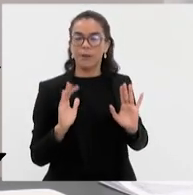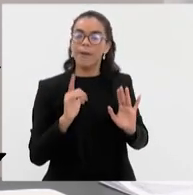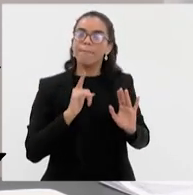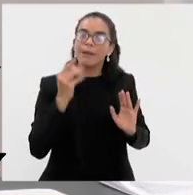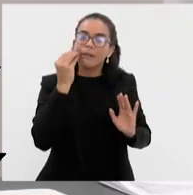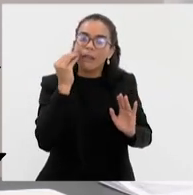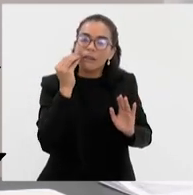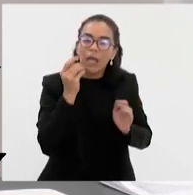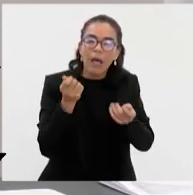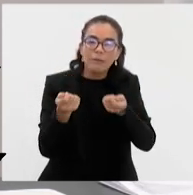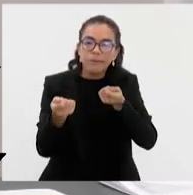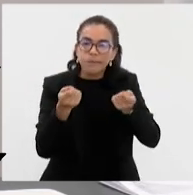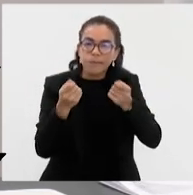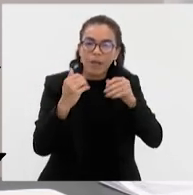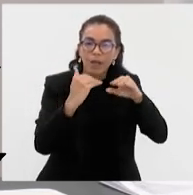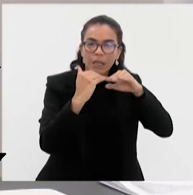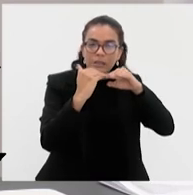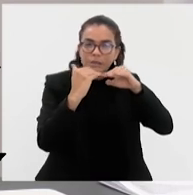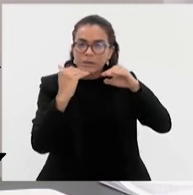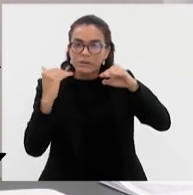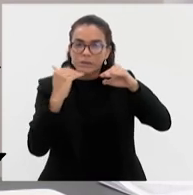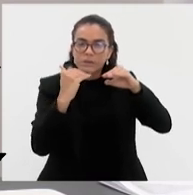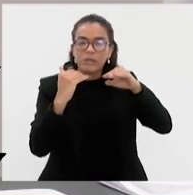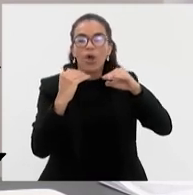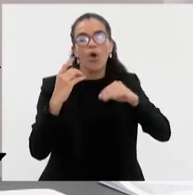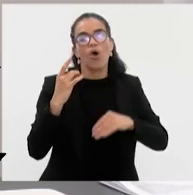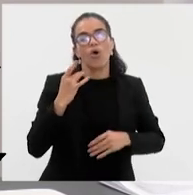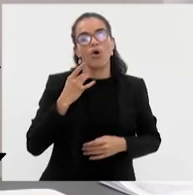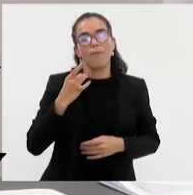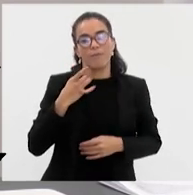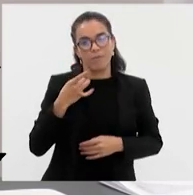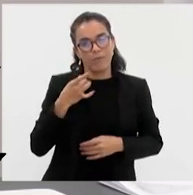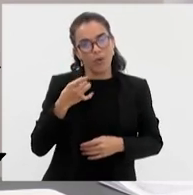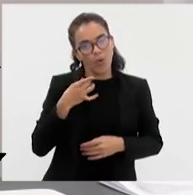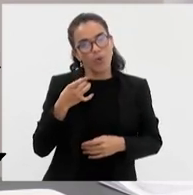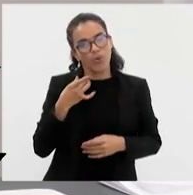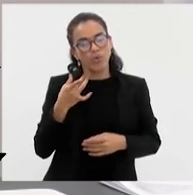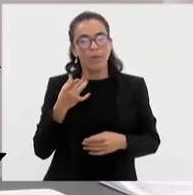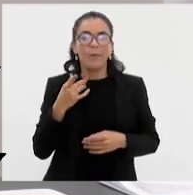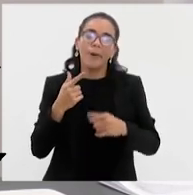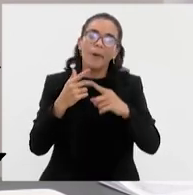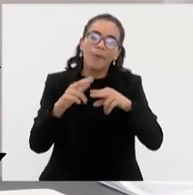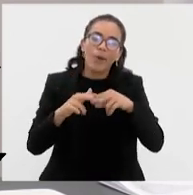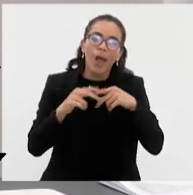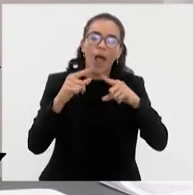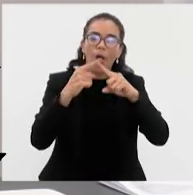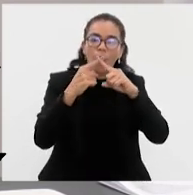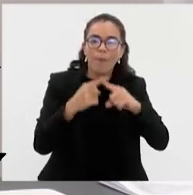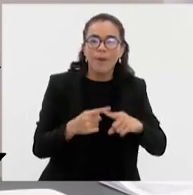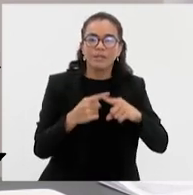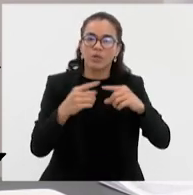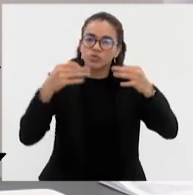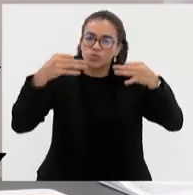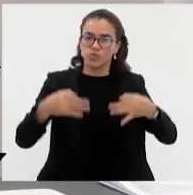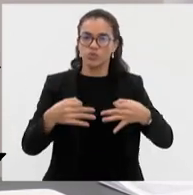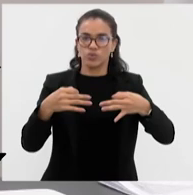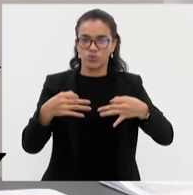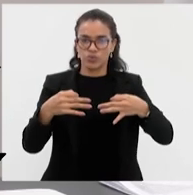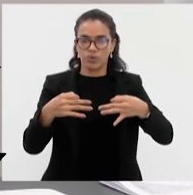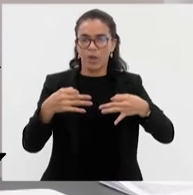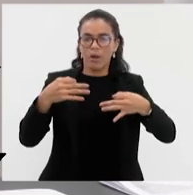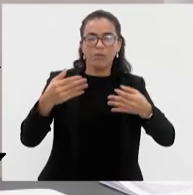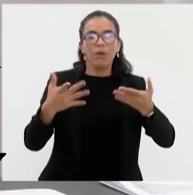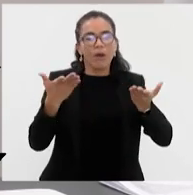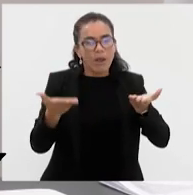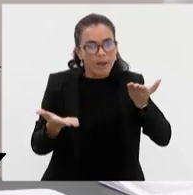equalização das taxas e dos índices hormonais, tornando a competição equilibrada. E eu digo equilibrada, não